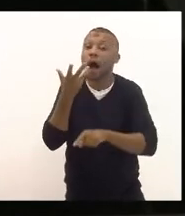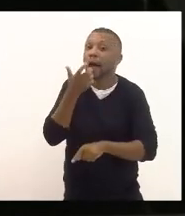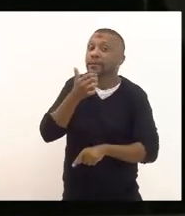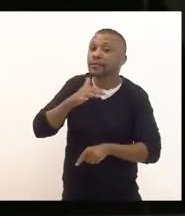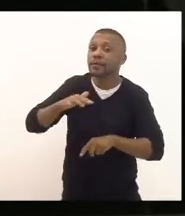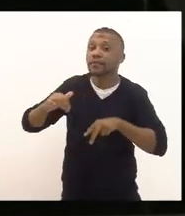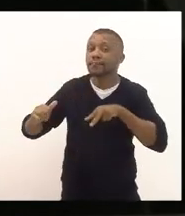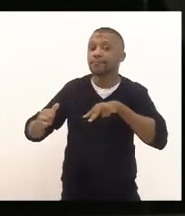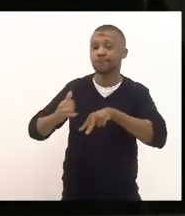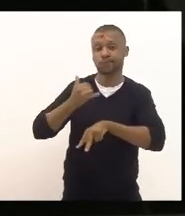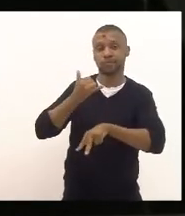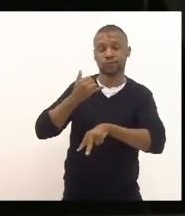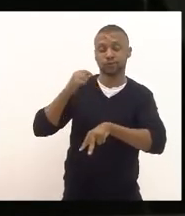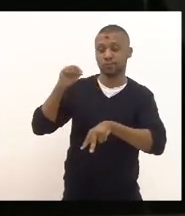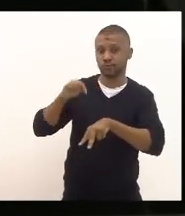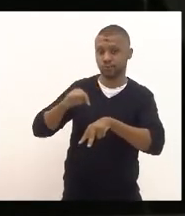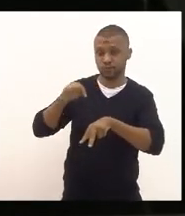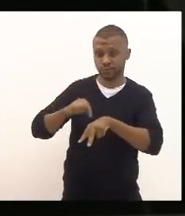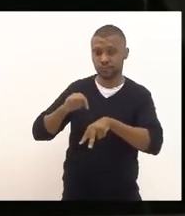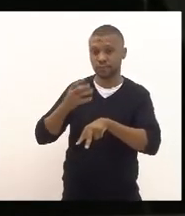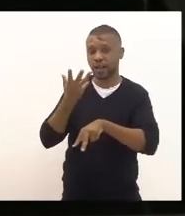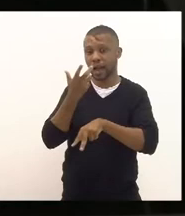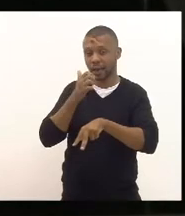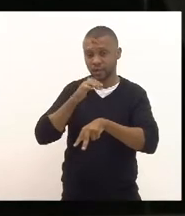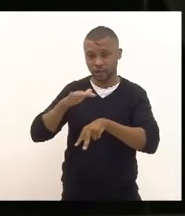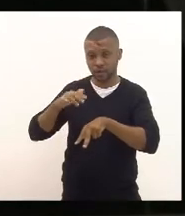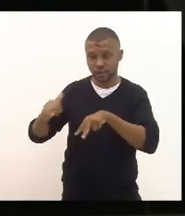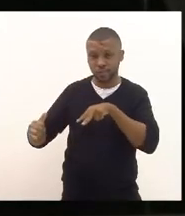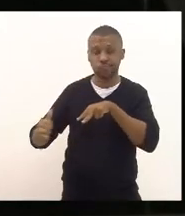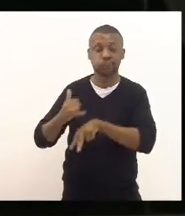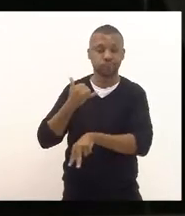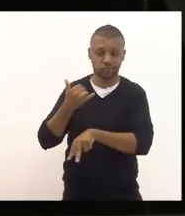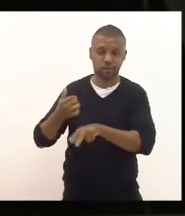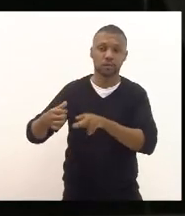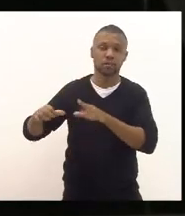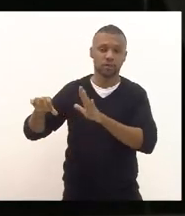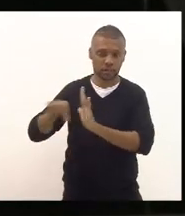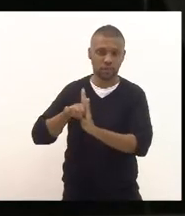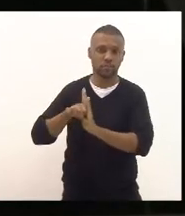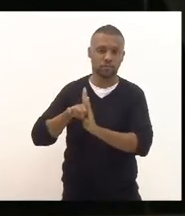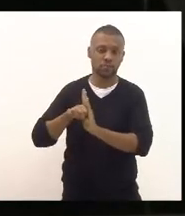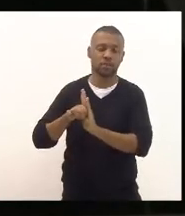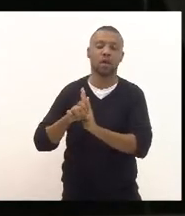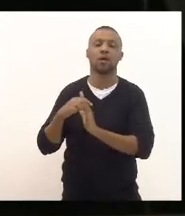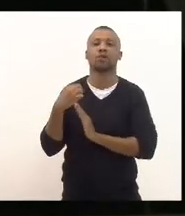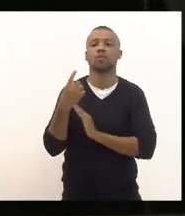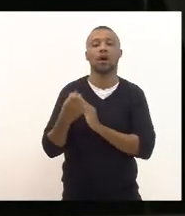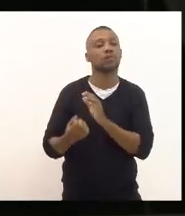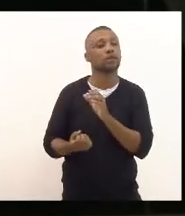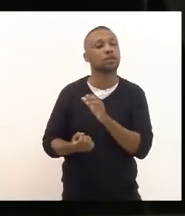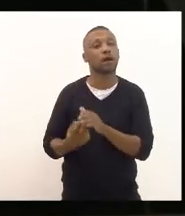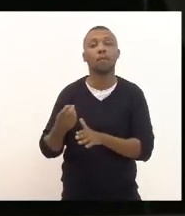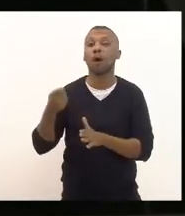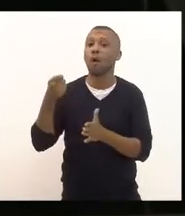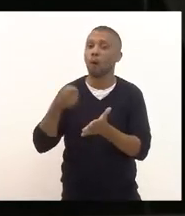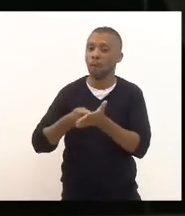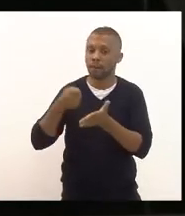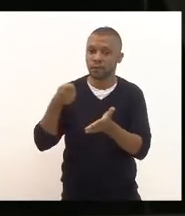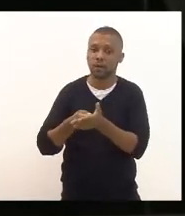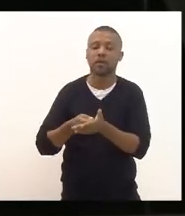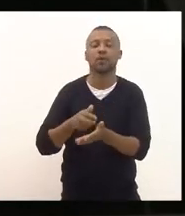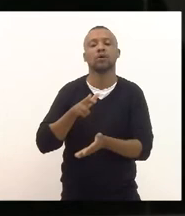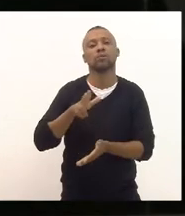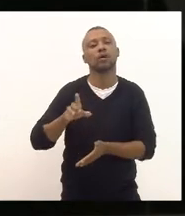eram as crianças eram vítimas de fatos criminosos nós instituímos a obrigatoriedade ou não só